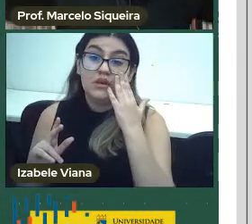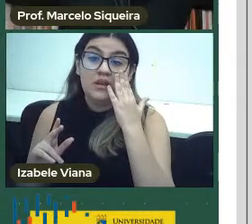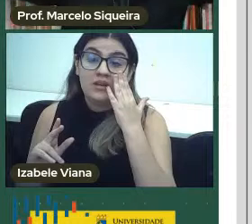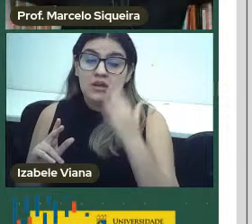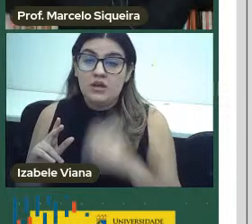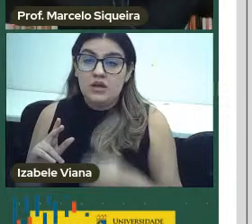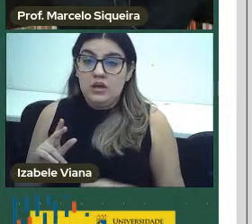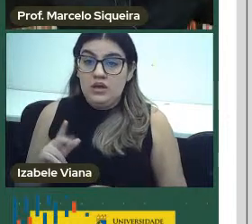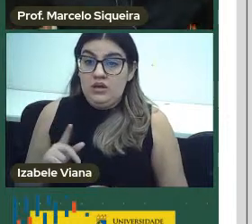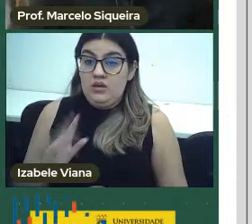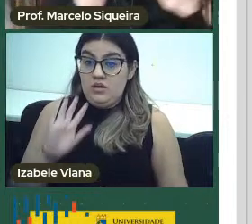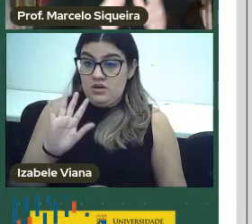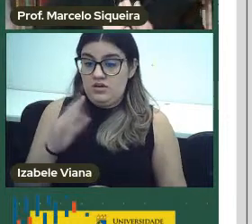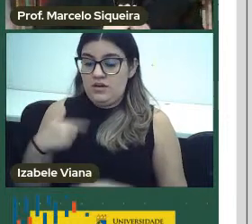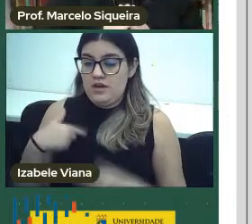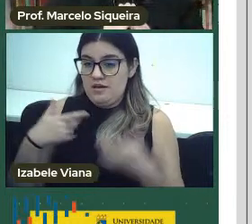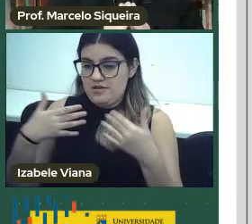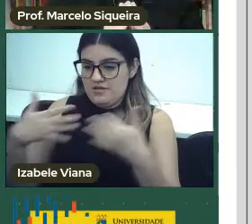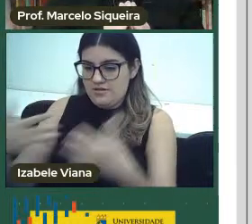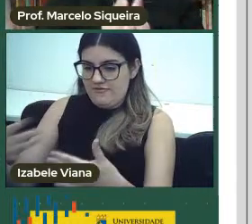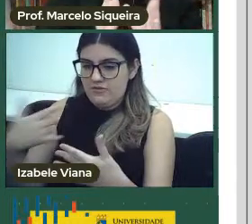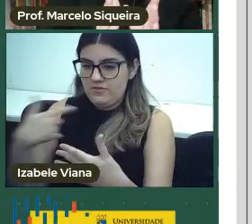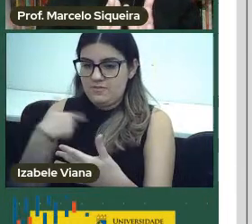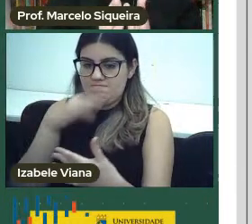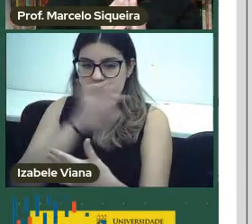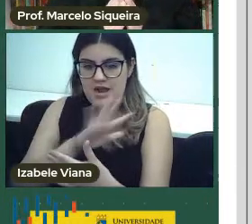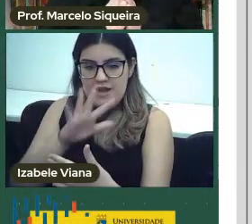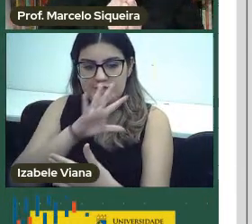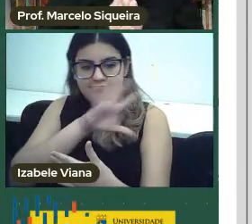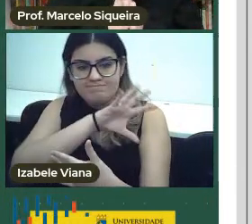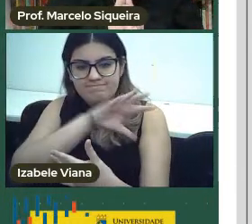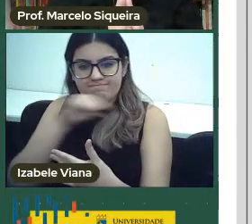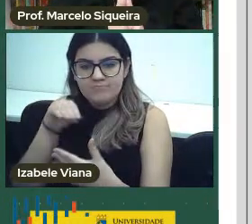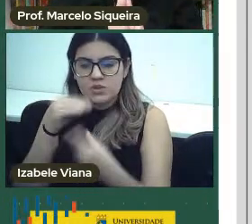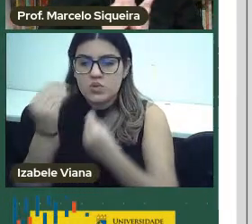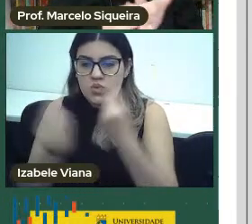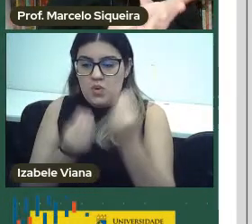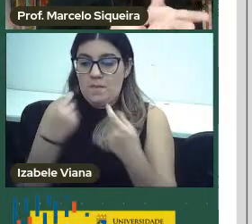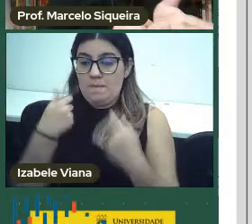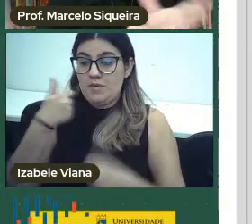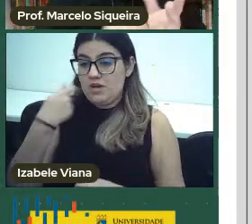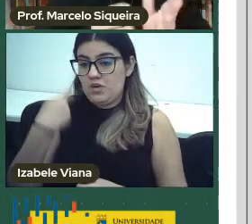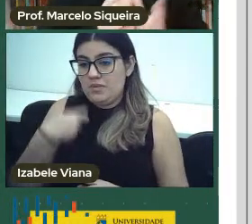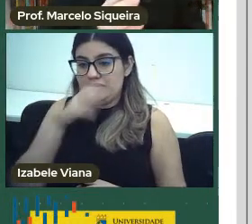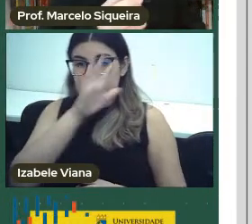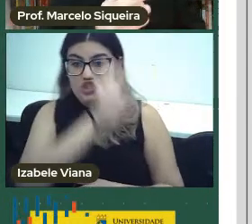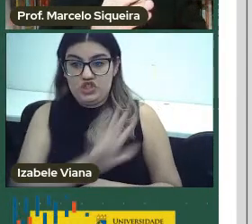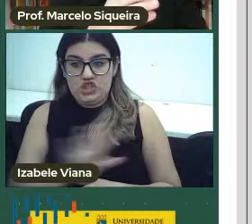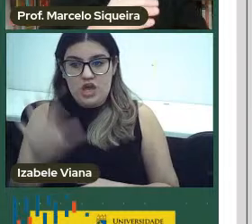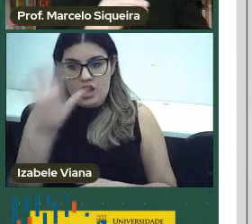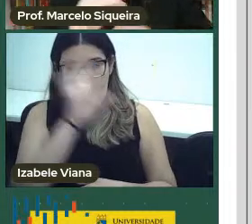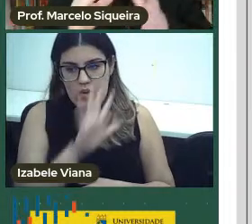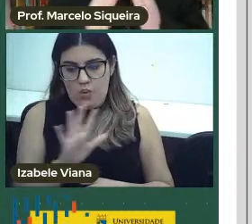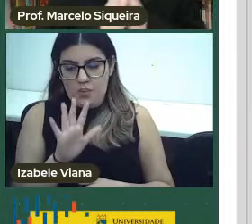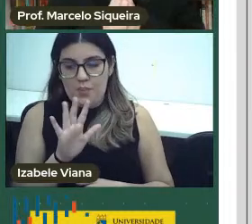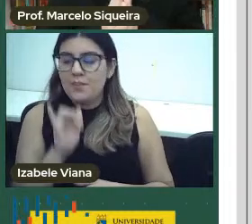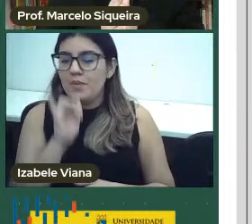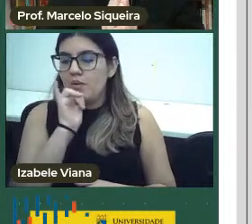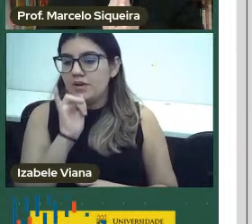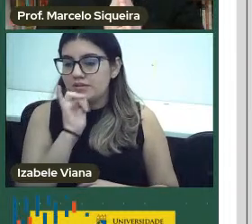pensar do geral para o particular. Eu não posso trabalhar a imagem... Ou seja, por que que, por